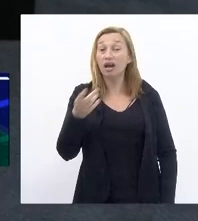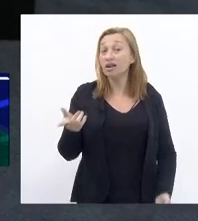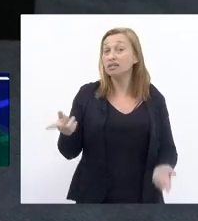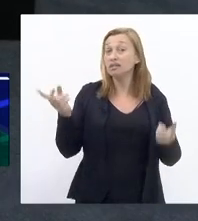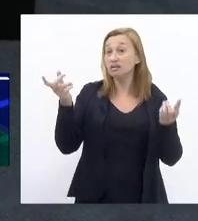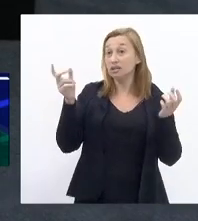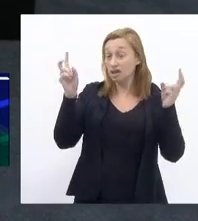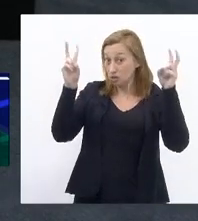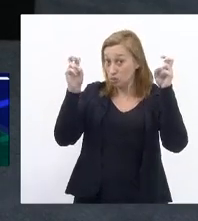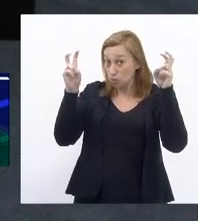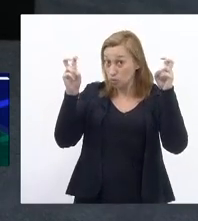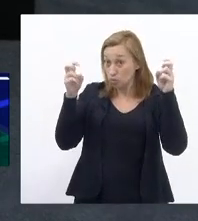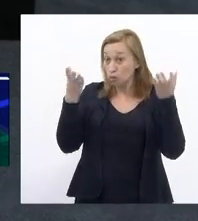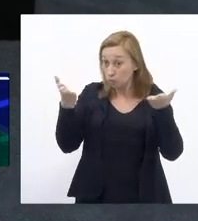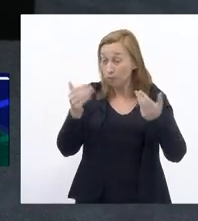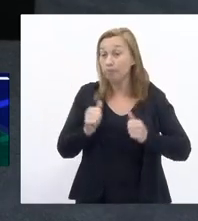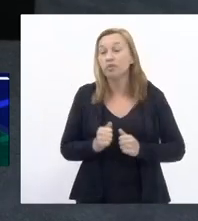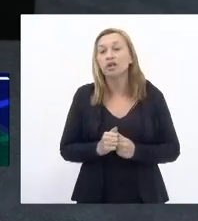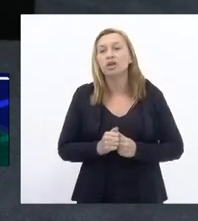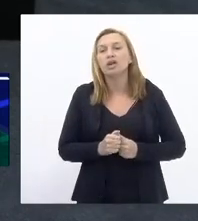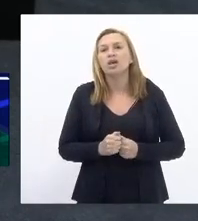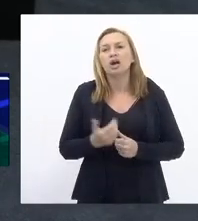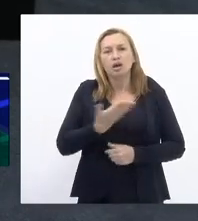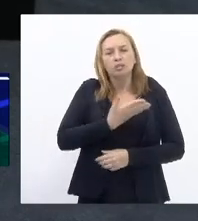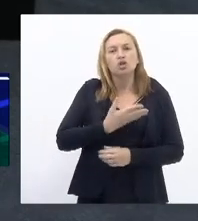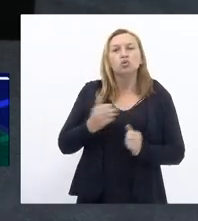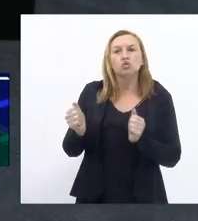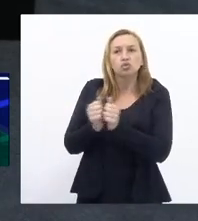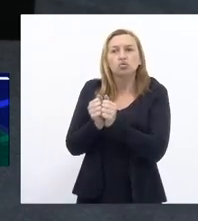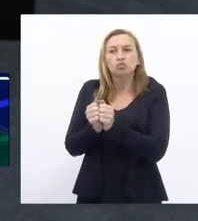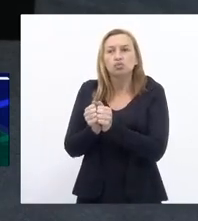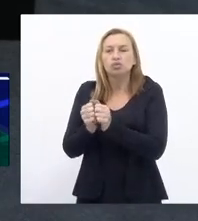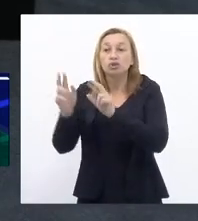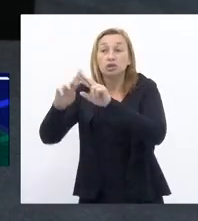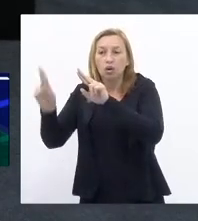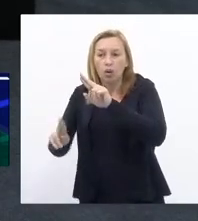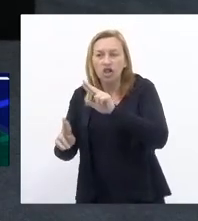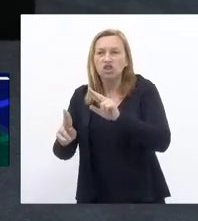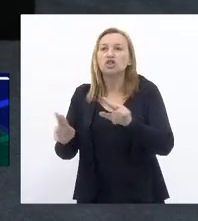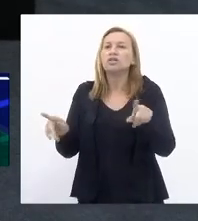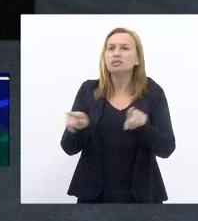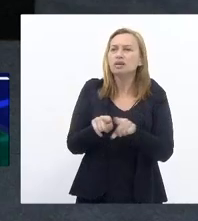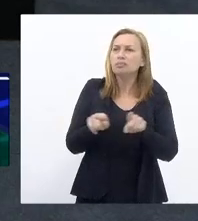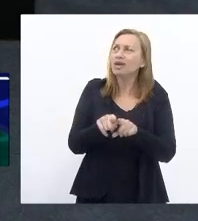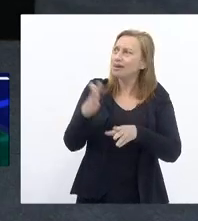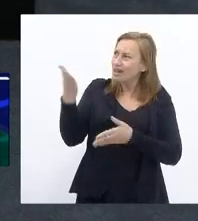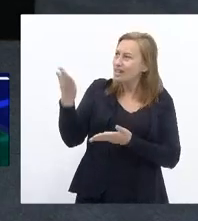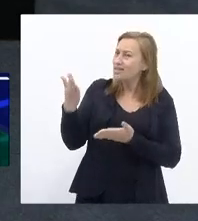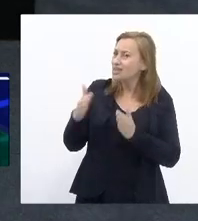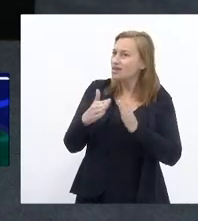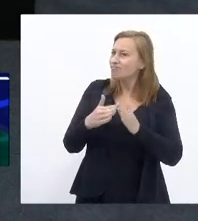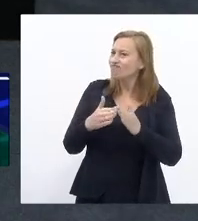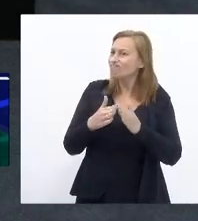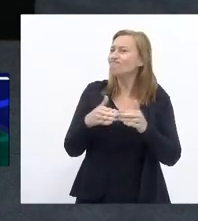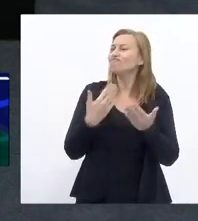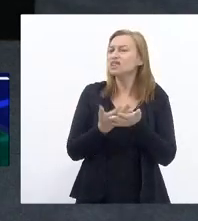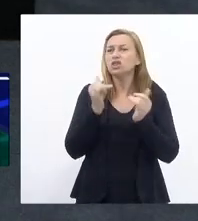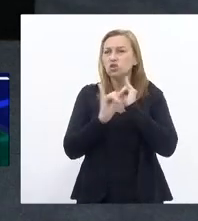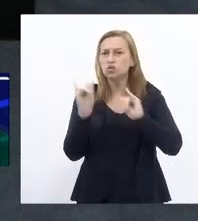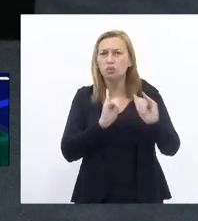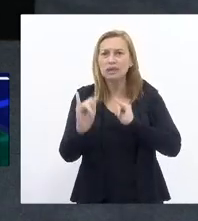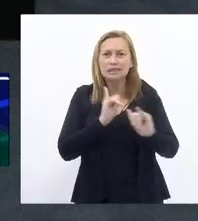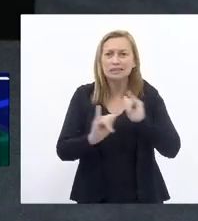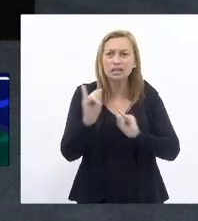episódio, que Vossa Excelência estivemos juntos na UERJ, e, sobretudo, por esse requerimento de informação,